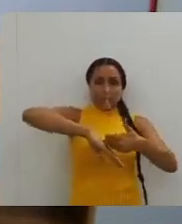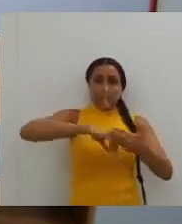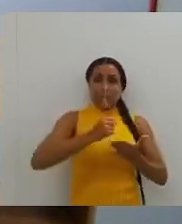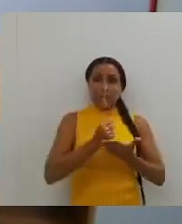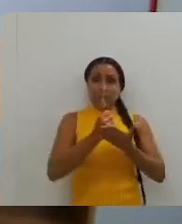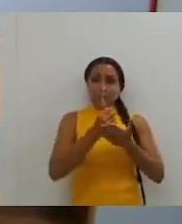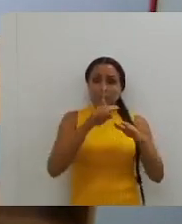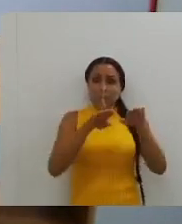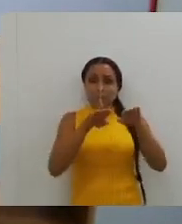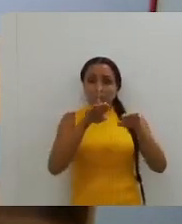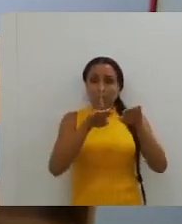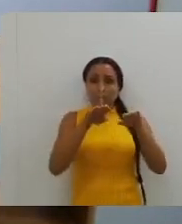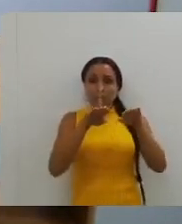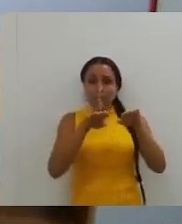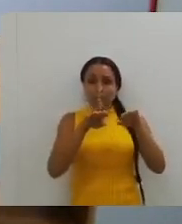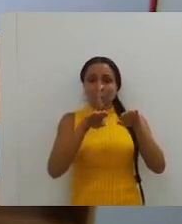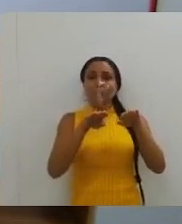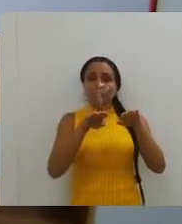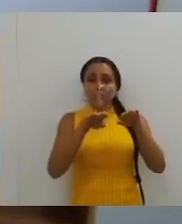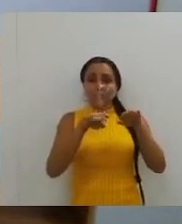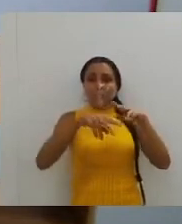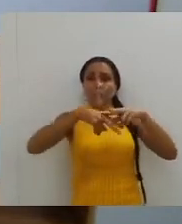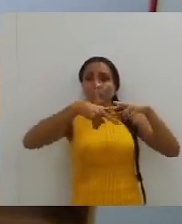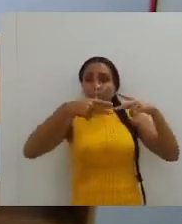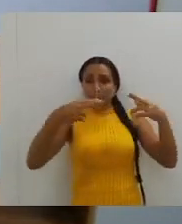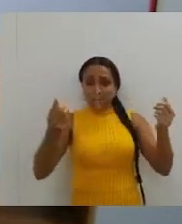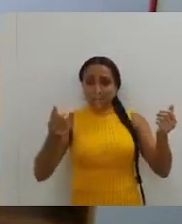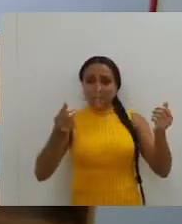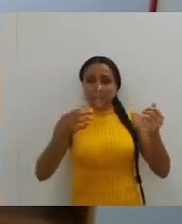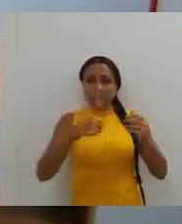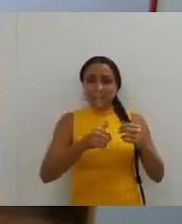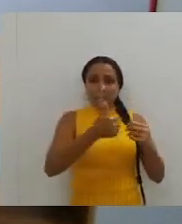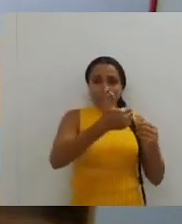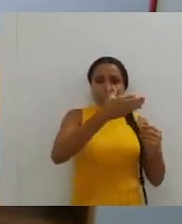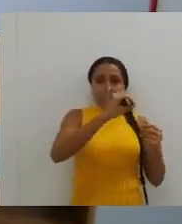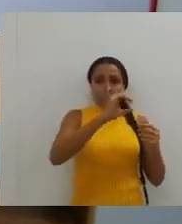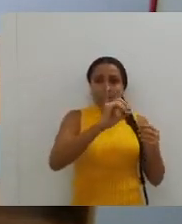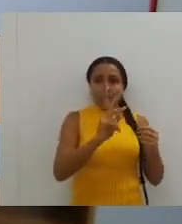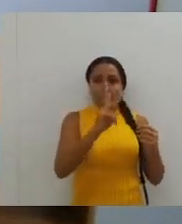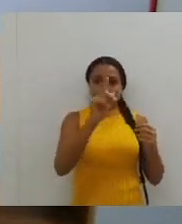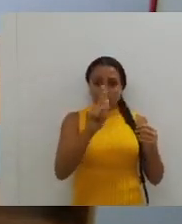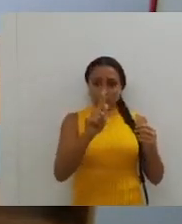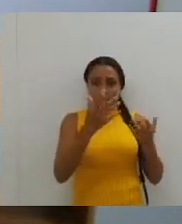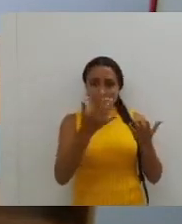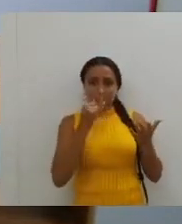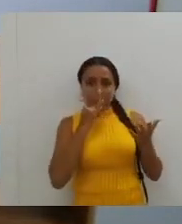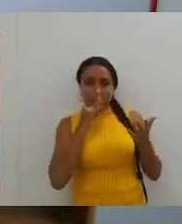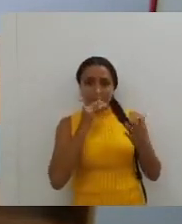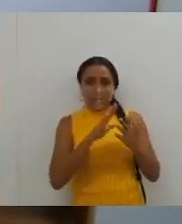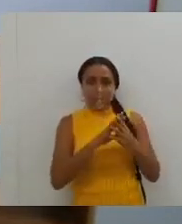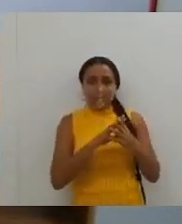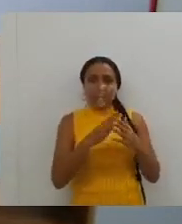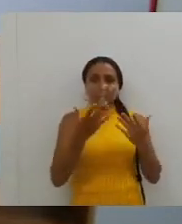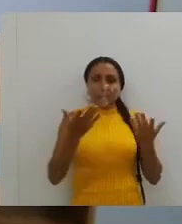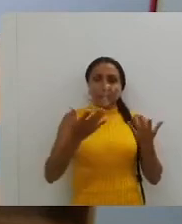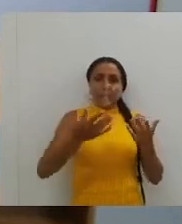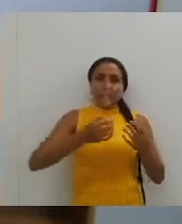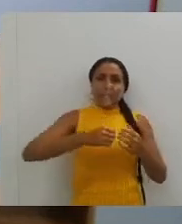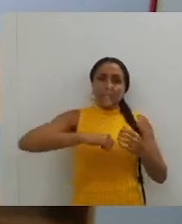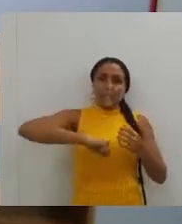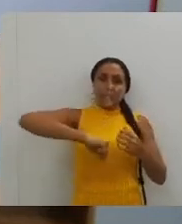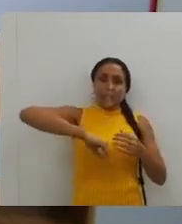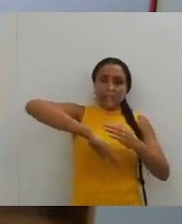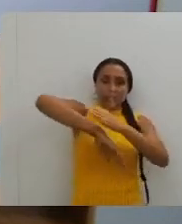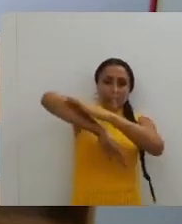a equilibrar o corpo. Pensa comigo, um corpo tem 100 quilos. E se você vai erguer um corpo de 100 quilos e